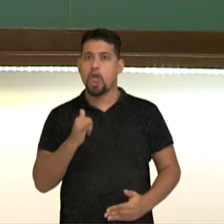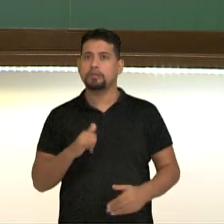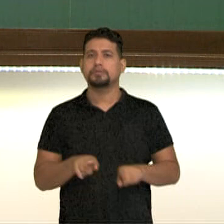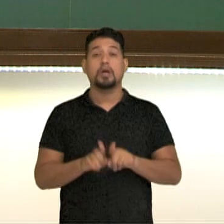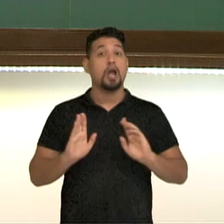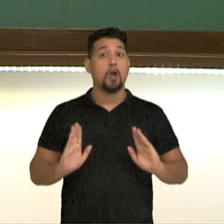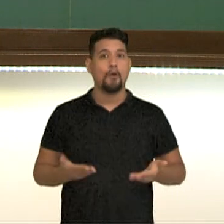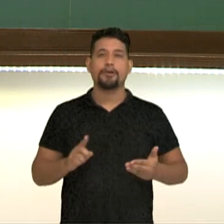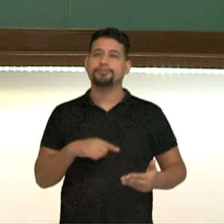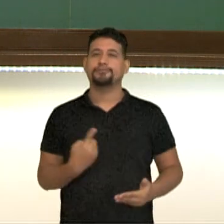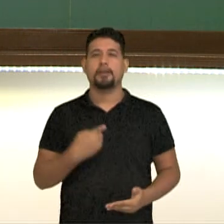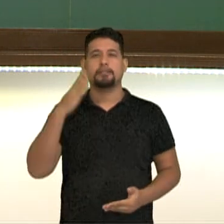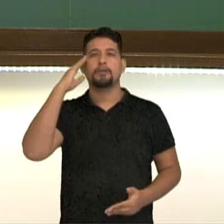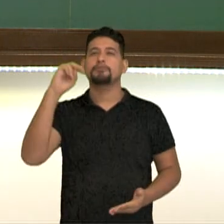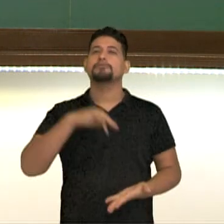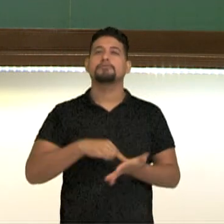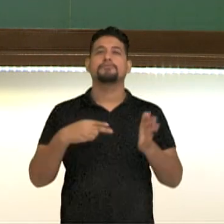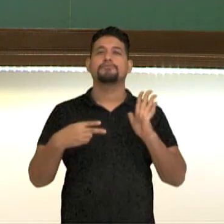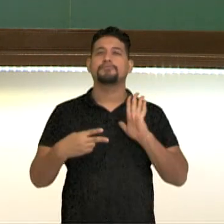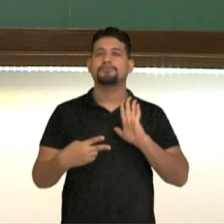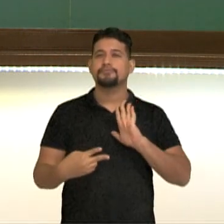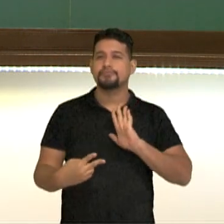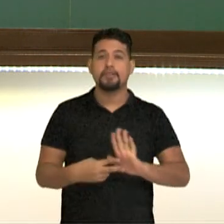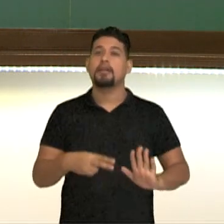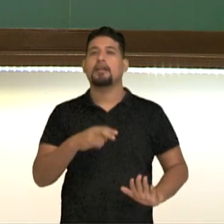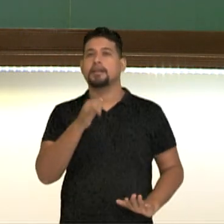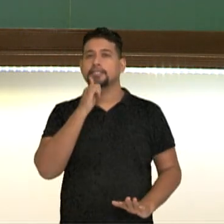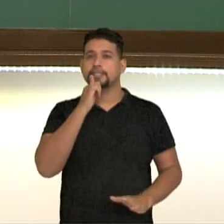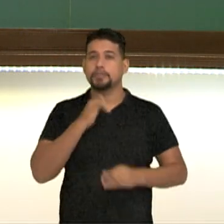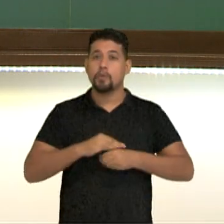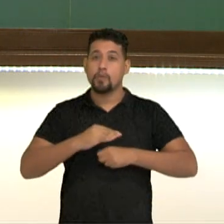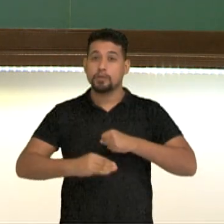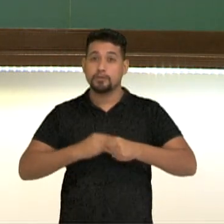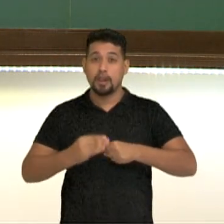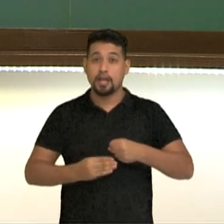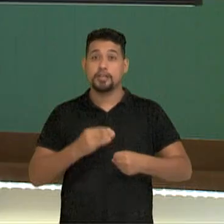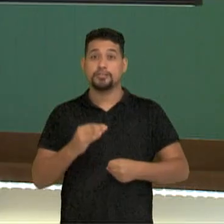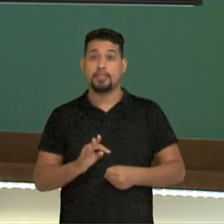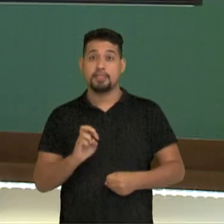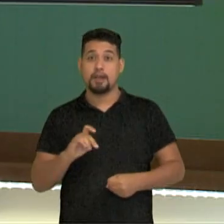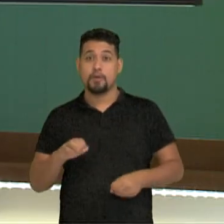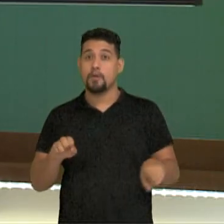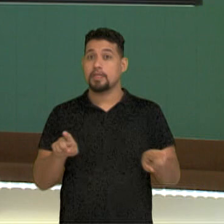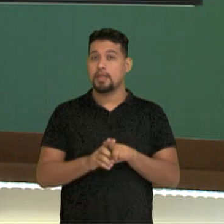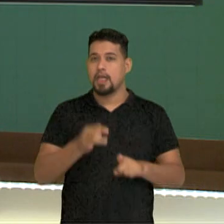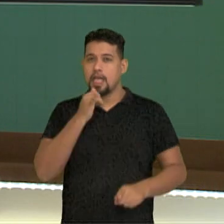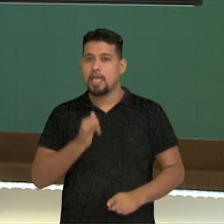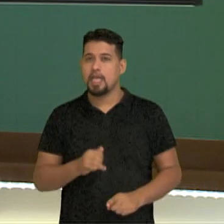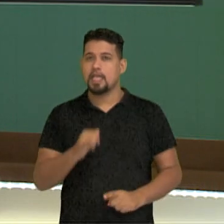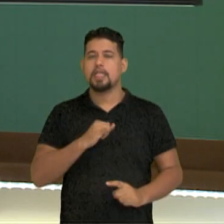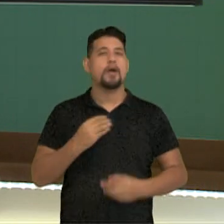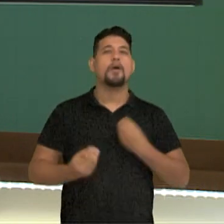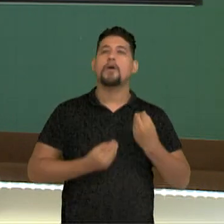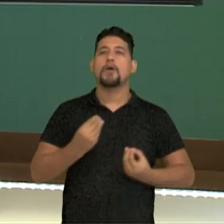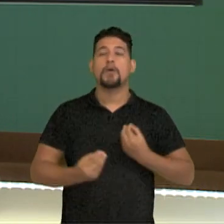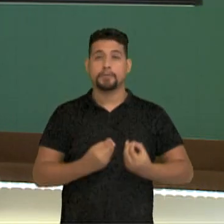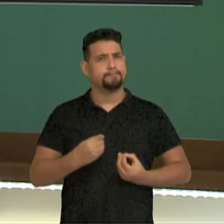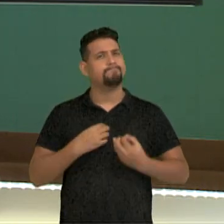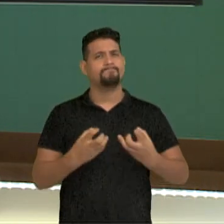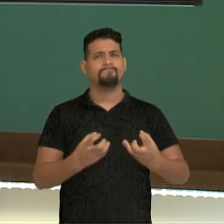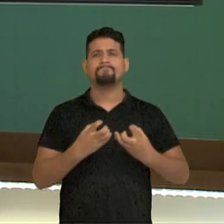compreender o que é um isolante térmico, o que é um isolante elétrico. Então vamos lá? Olha só,